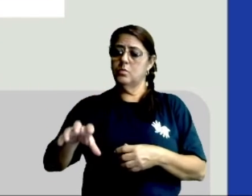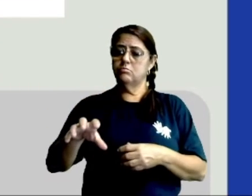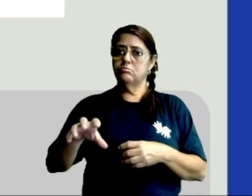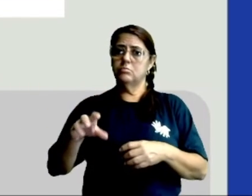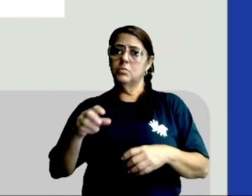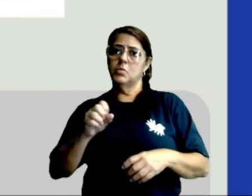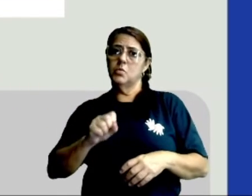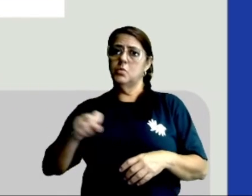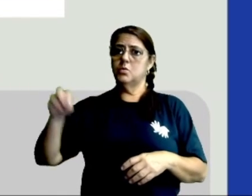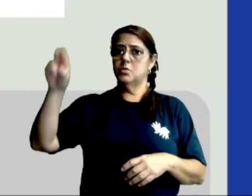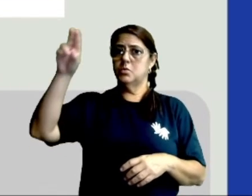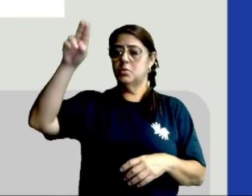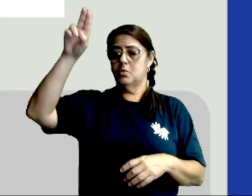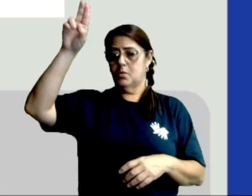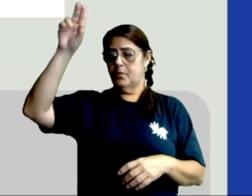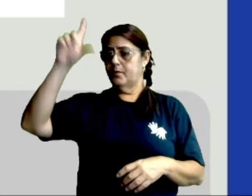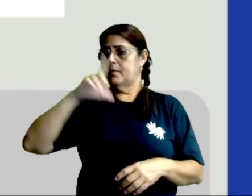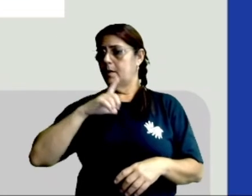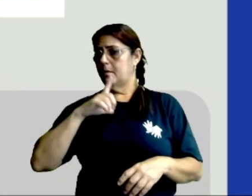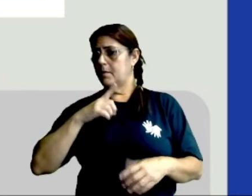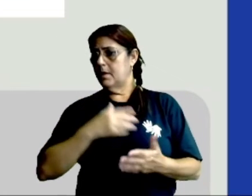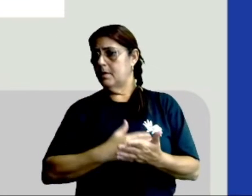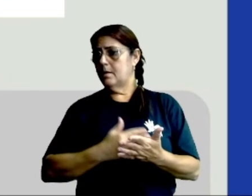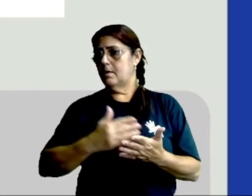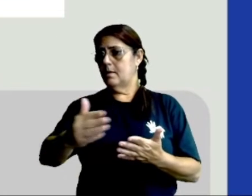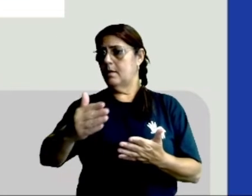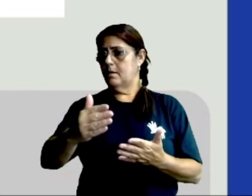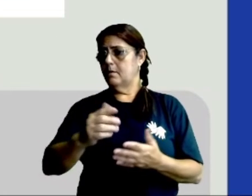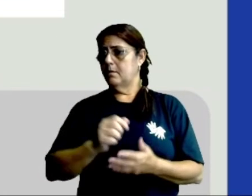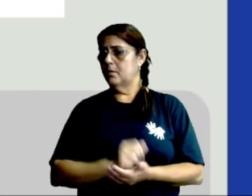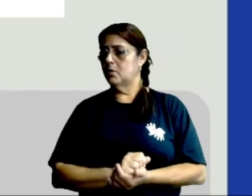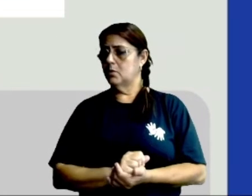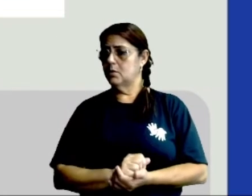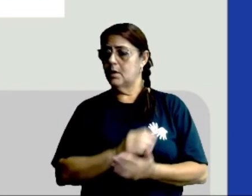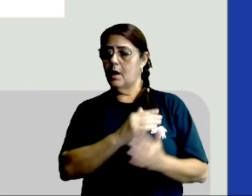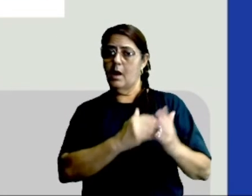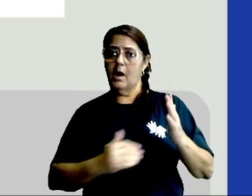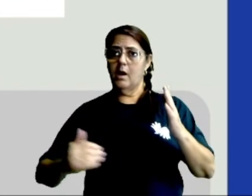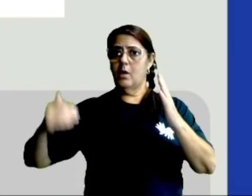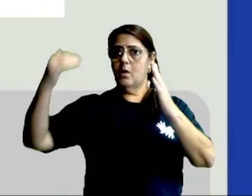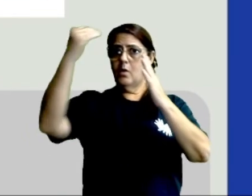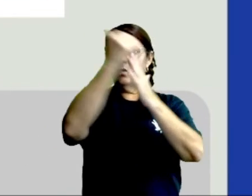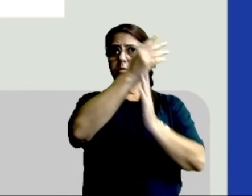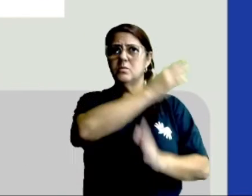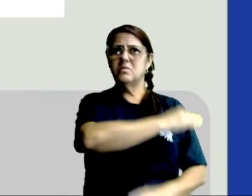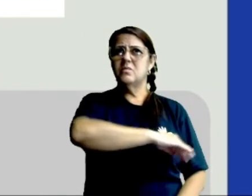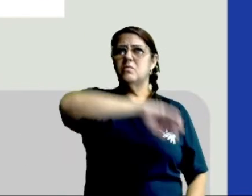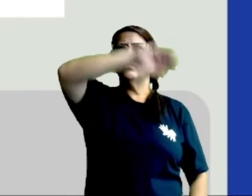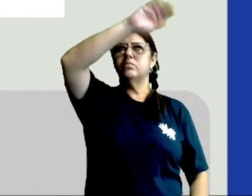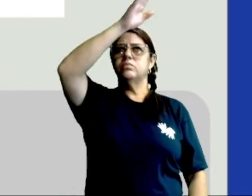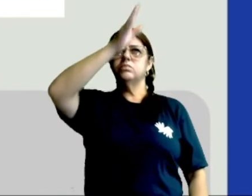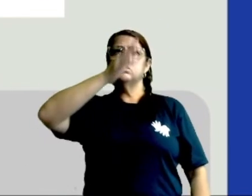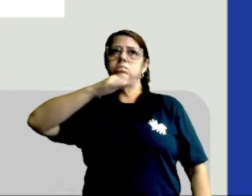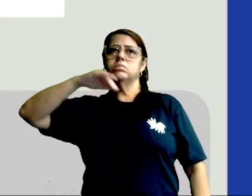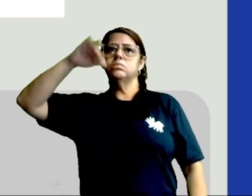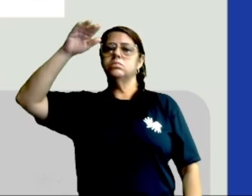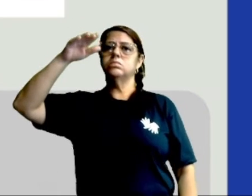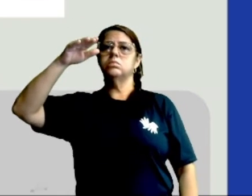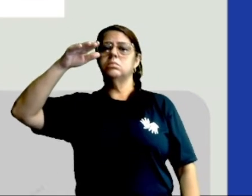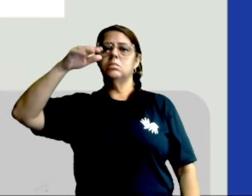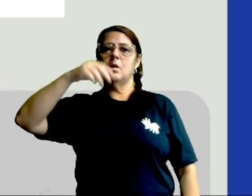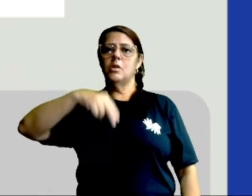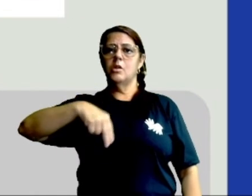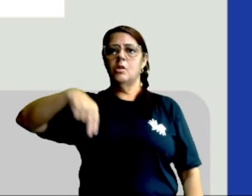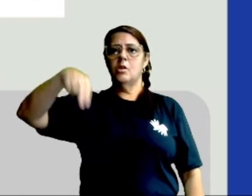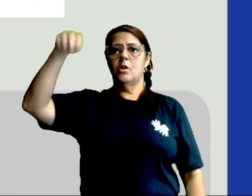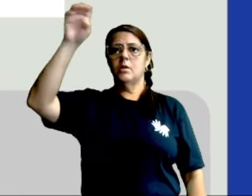Sul. E aí, seguindo, nós vamos ter as grandes altitudes, né? As montanhas rochosas no continente